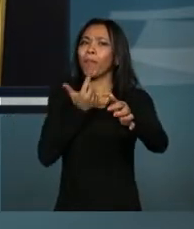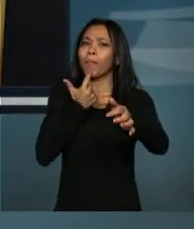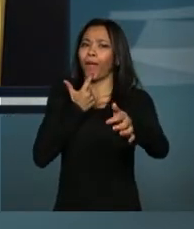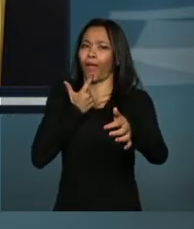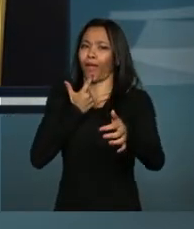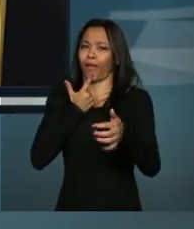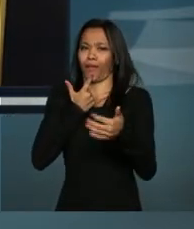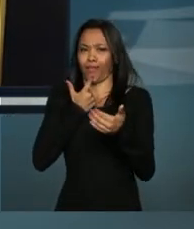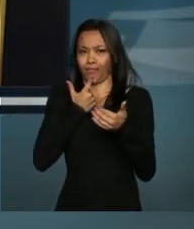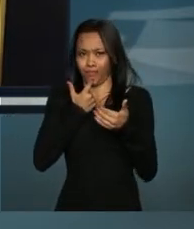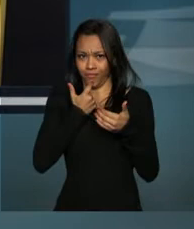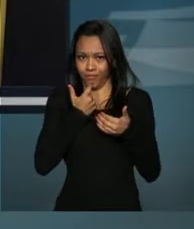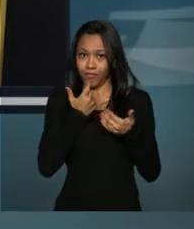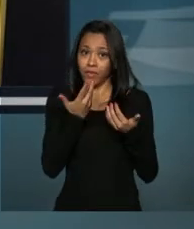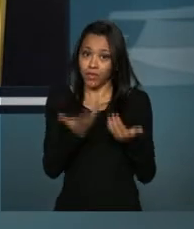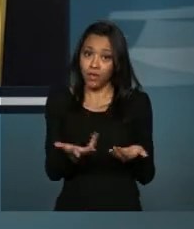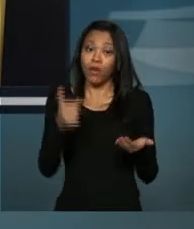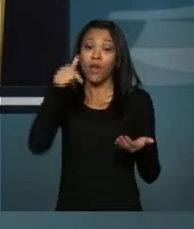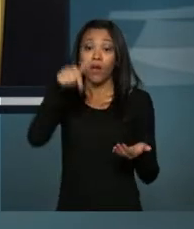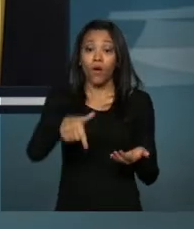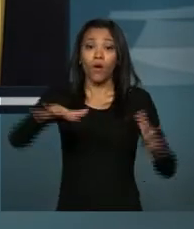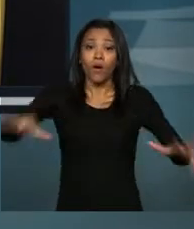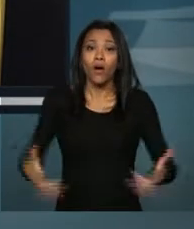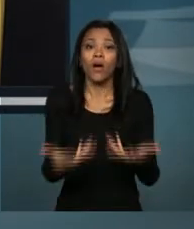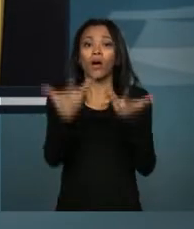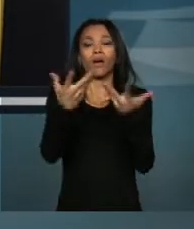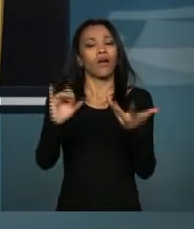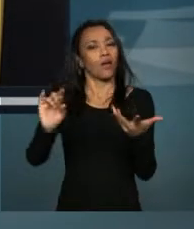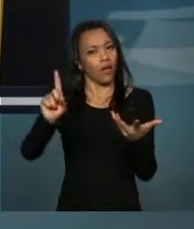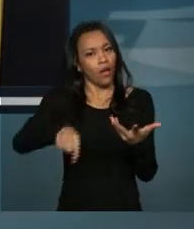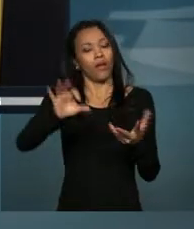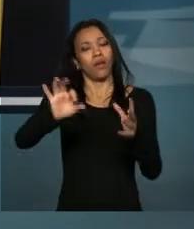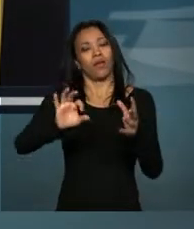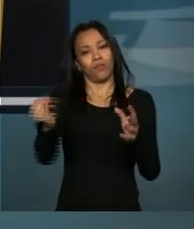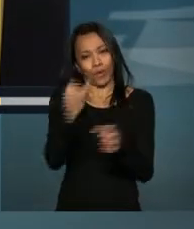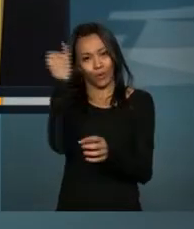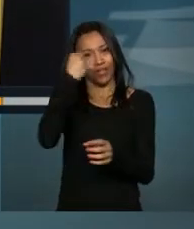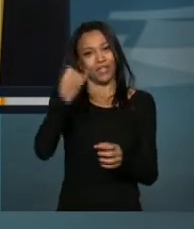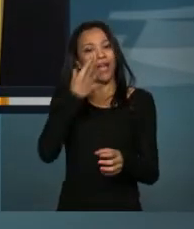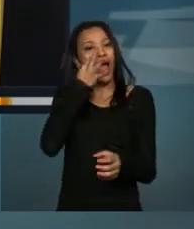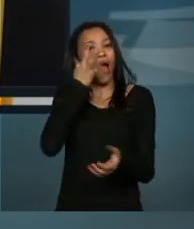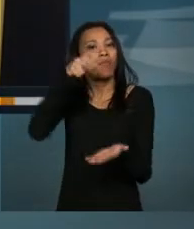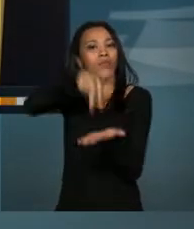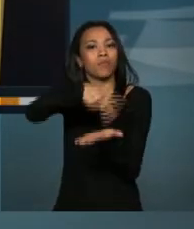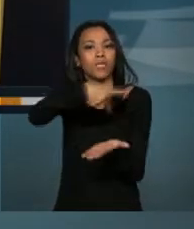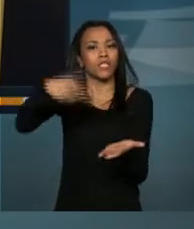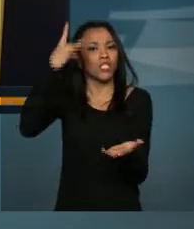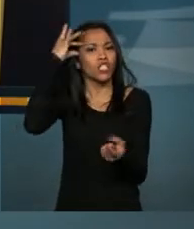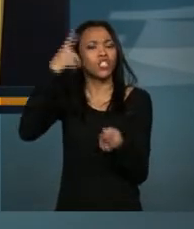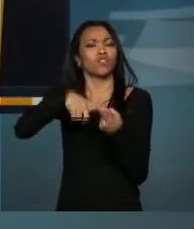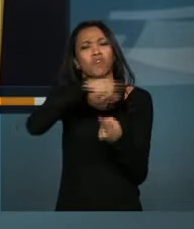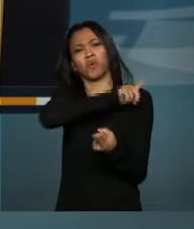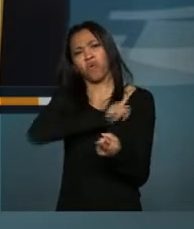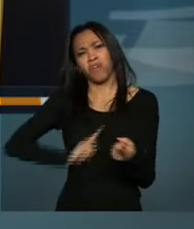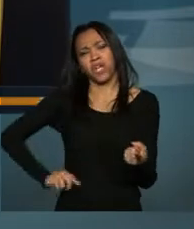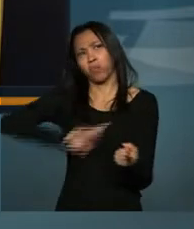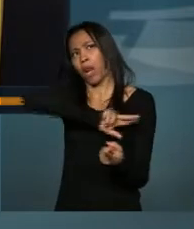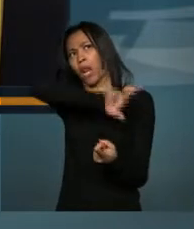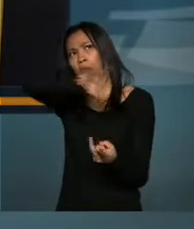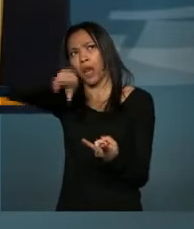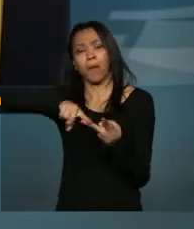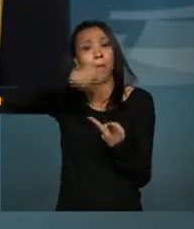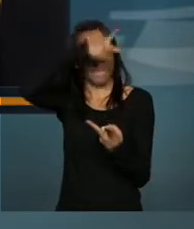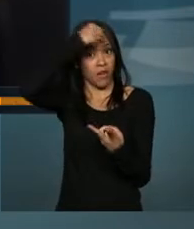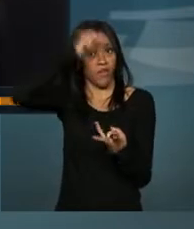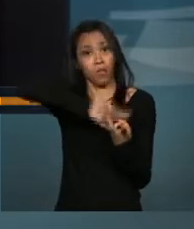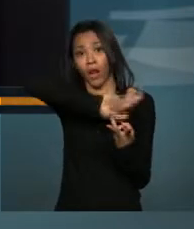Então, essa solenidade é muito importante, com a presença da presidente Dilma, governadores, prefeitos de muitos municípios. É um